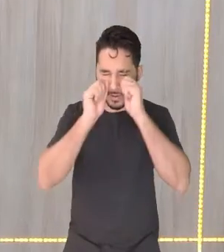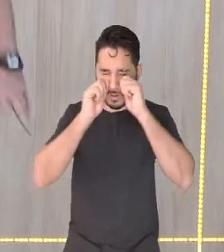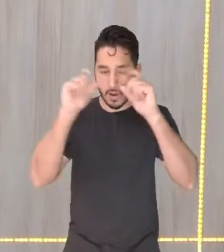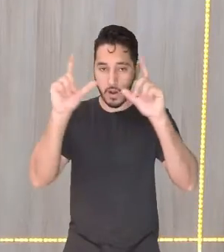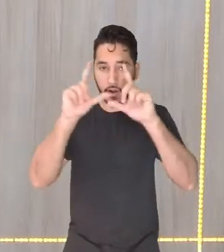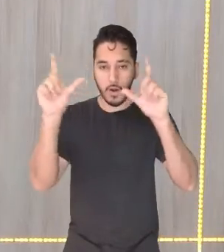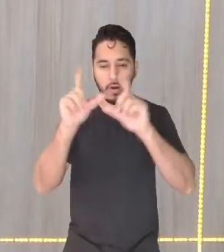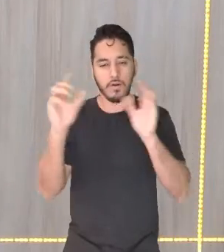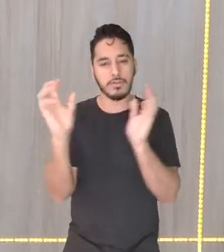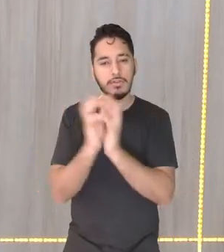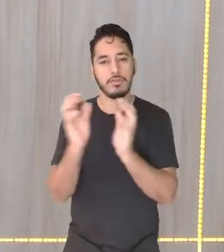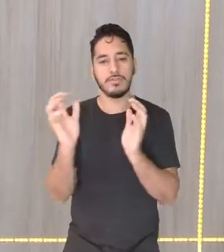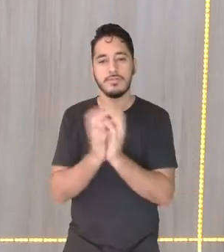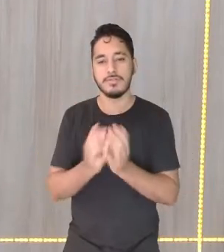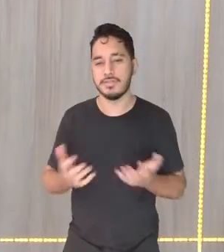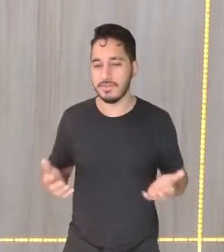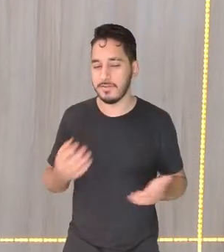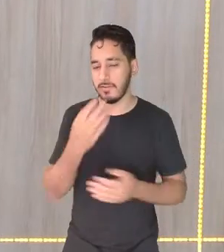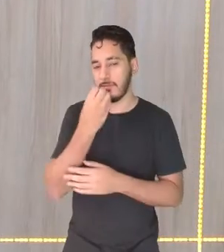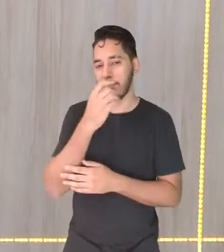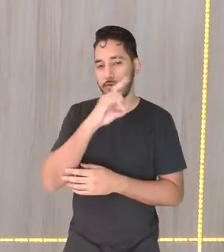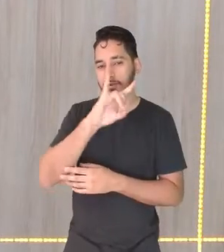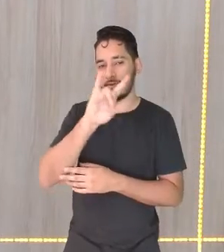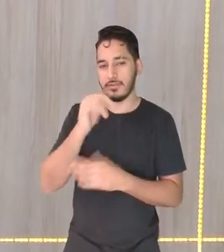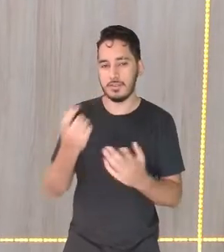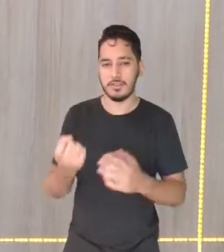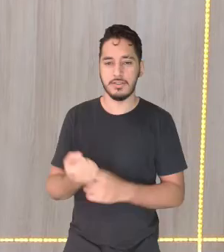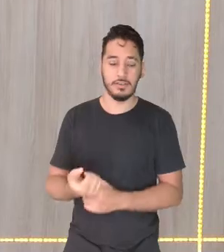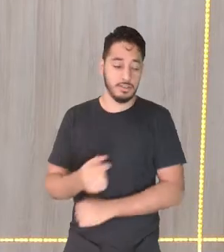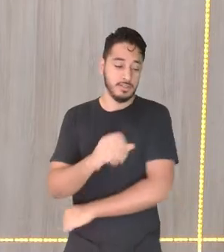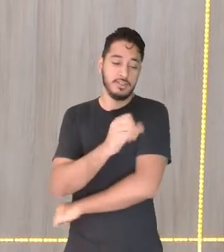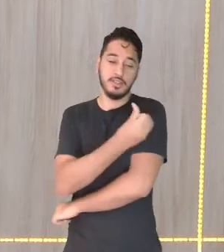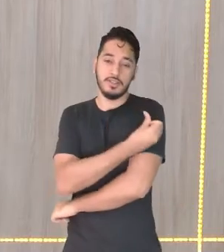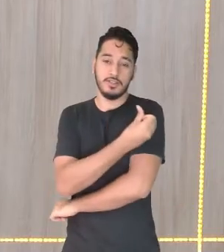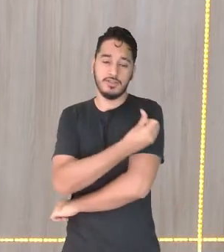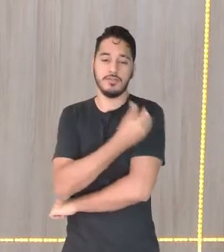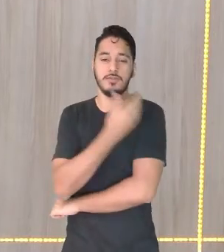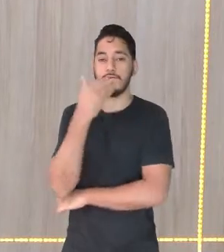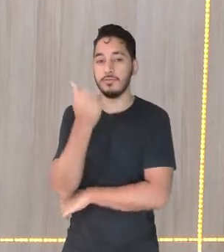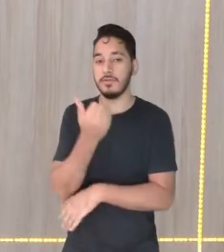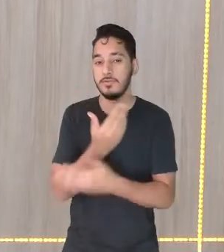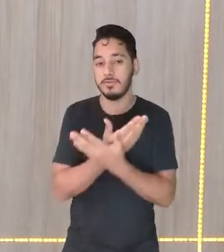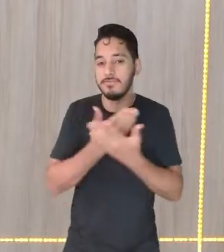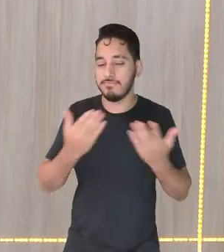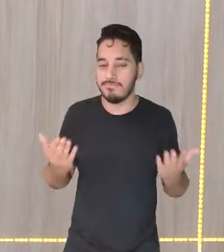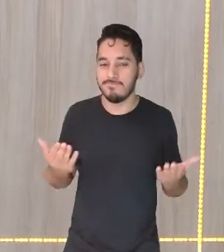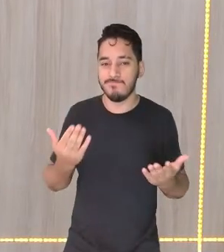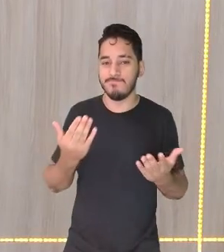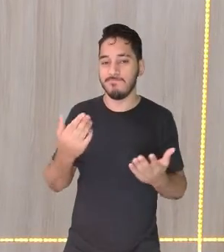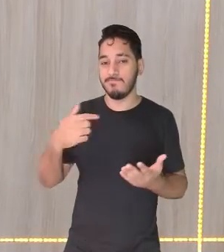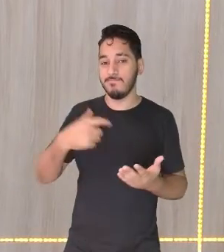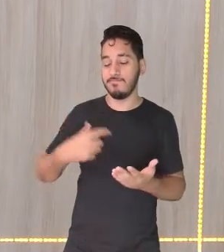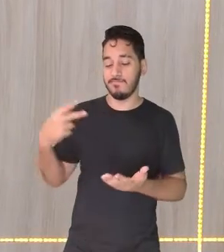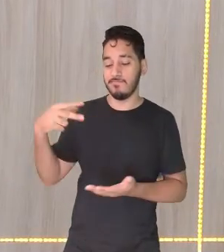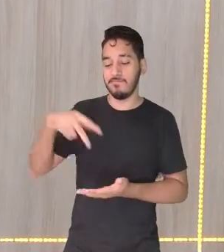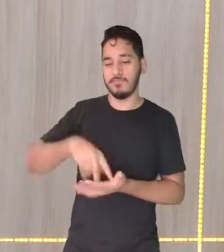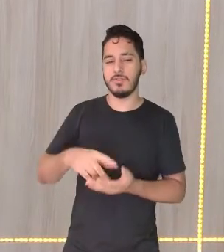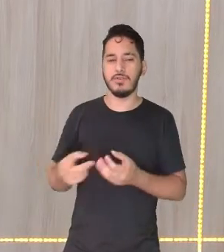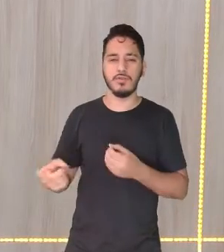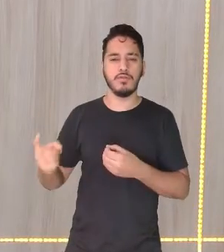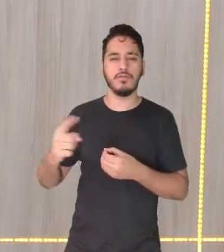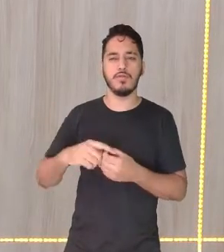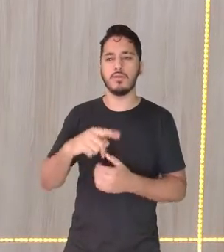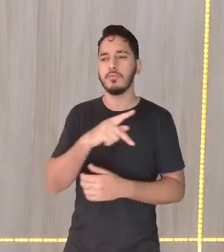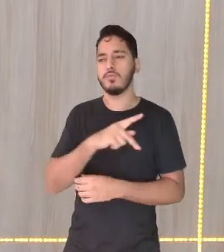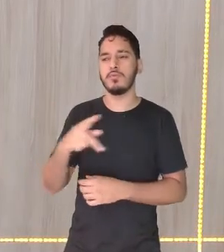Acorda, meu Recife! Bom dia, sexto ano! Tudo bem com vocês? Estou aqui de volta,